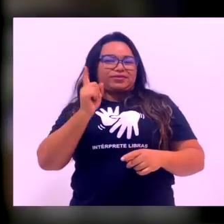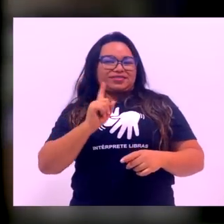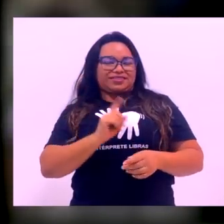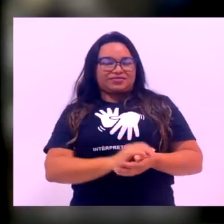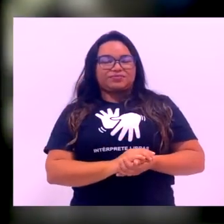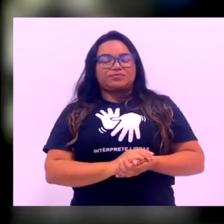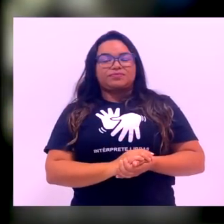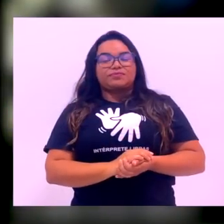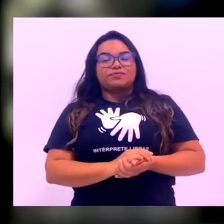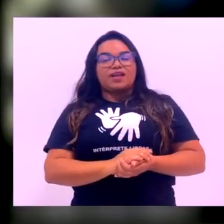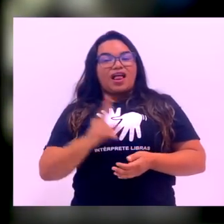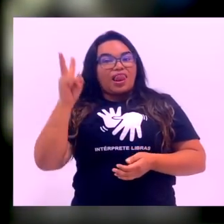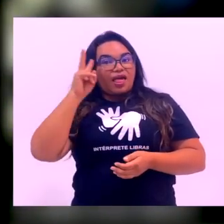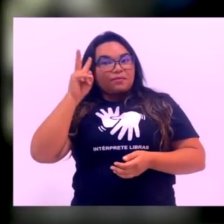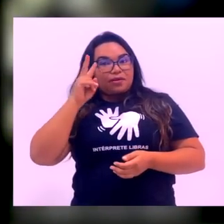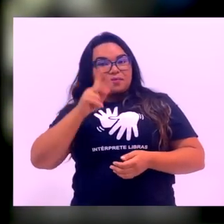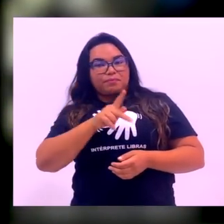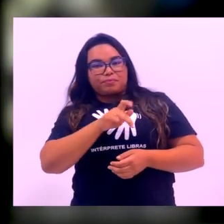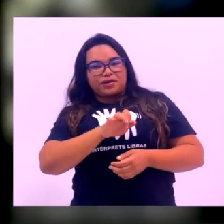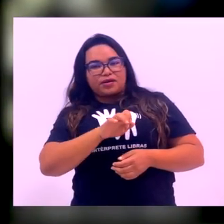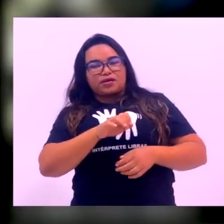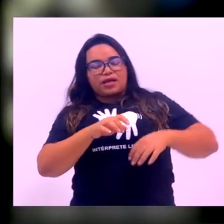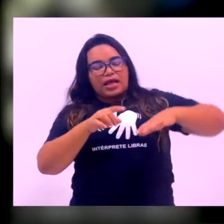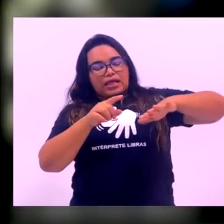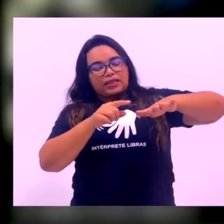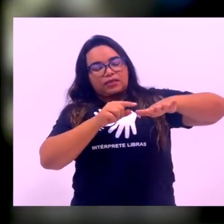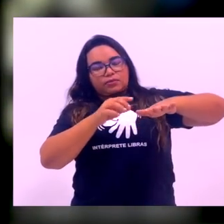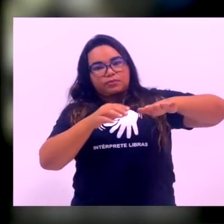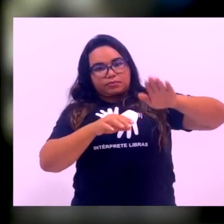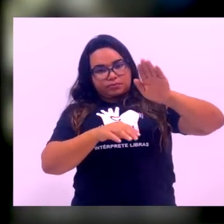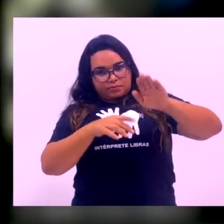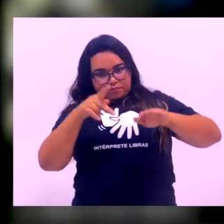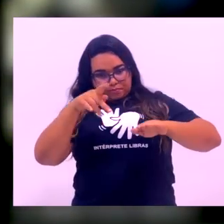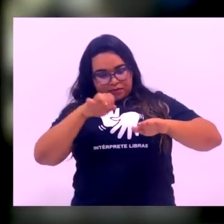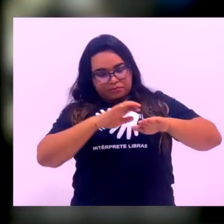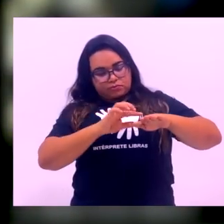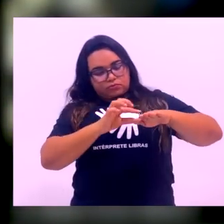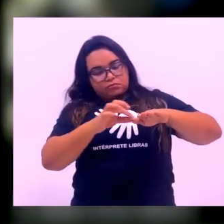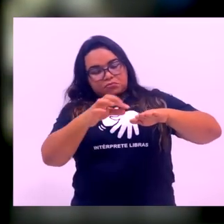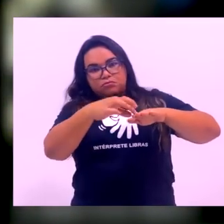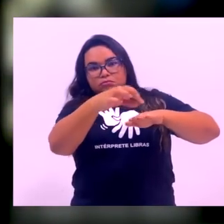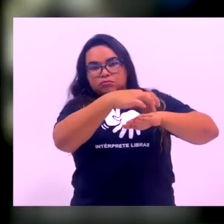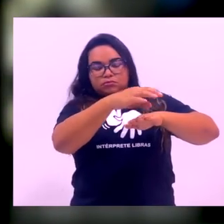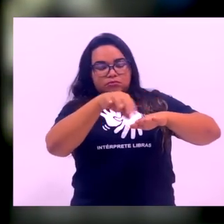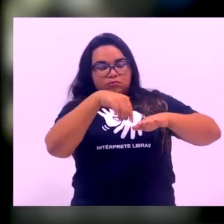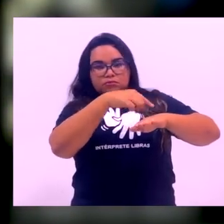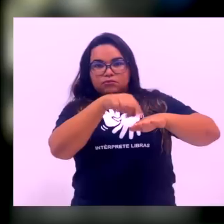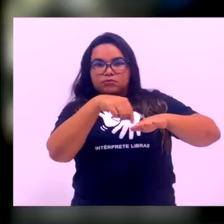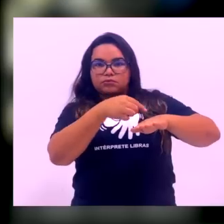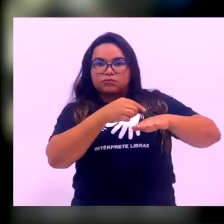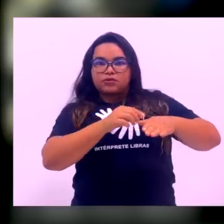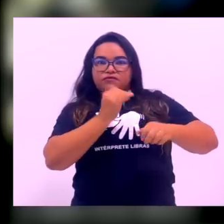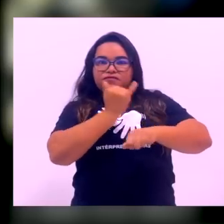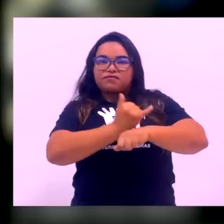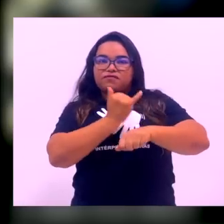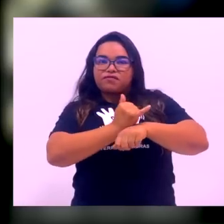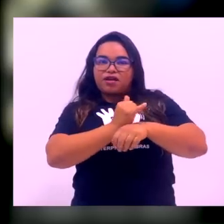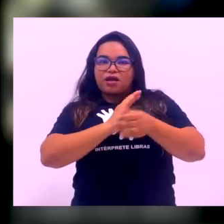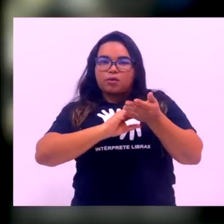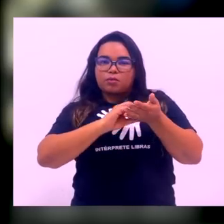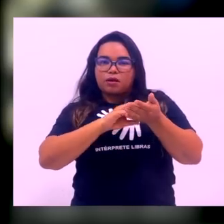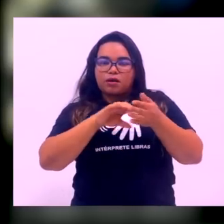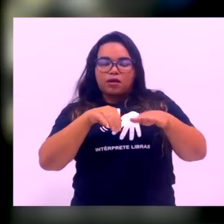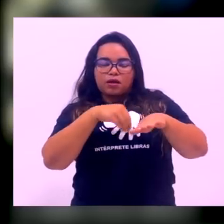2:42 diz: assim como os dedos eram parte de ferro e parte de argila, então este reino